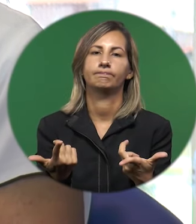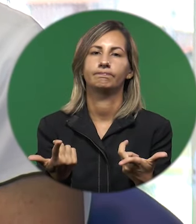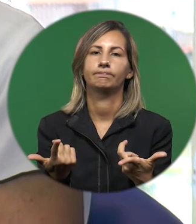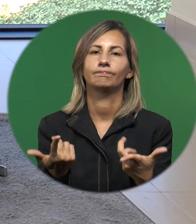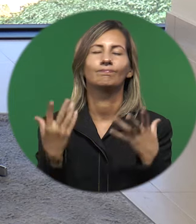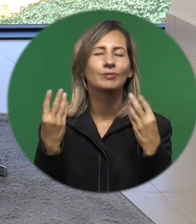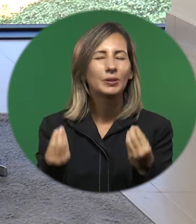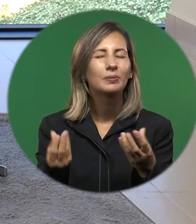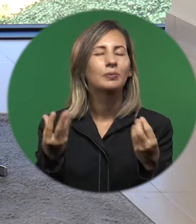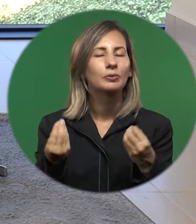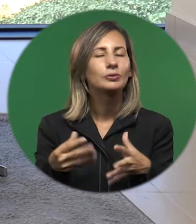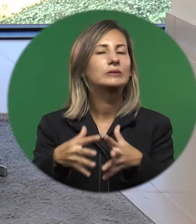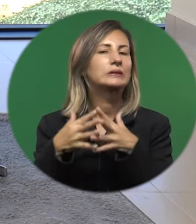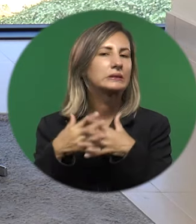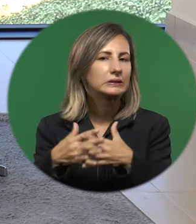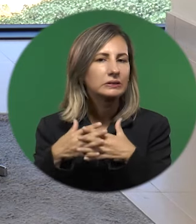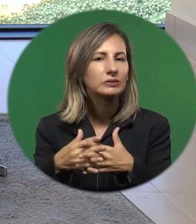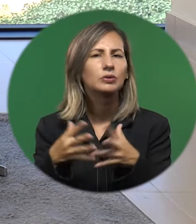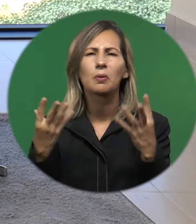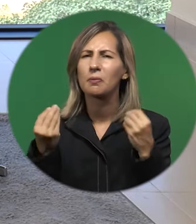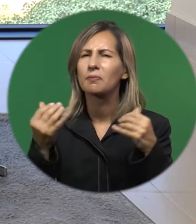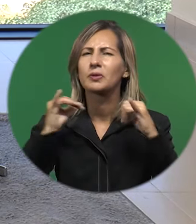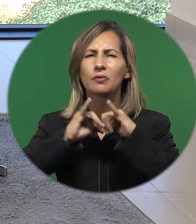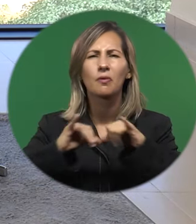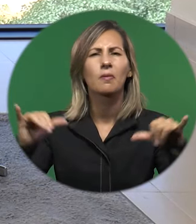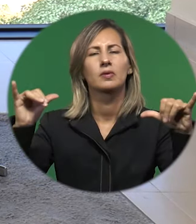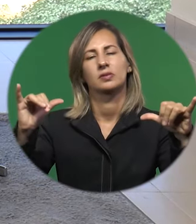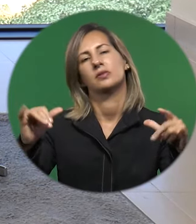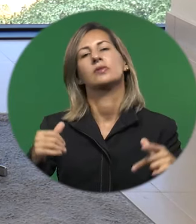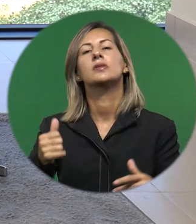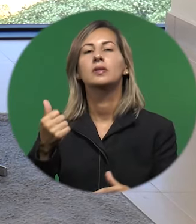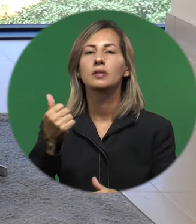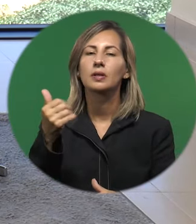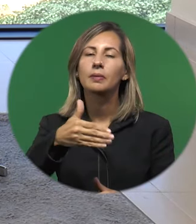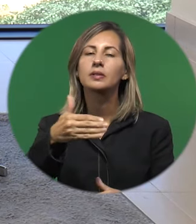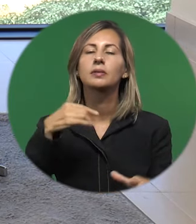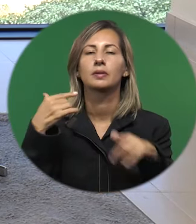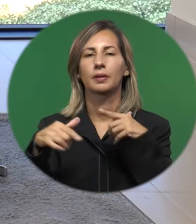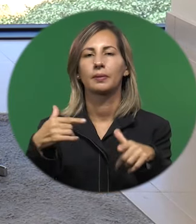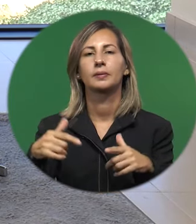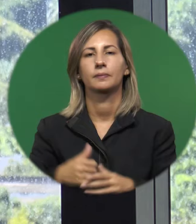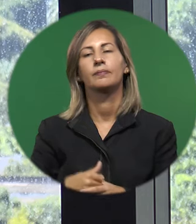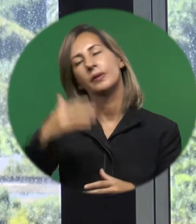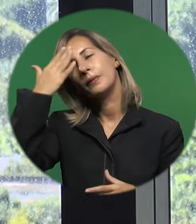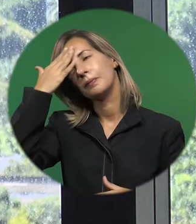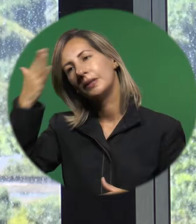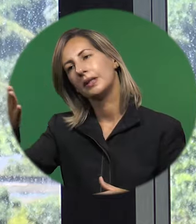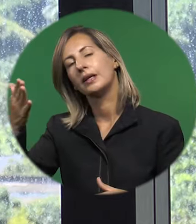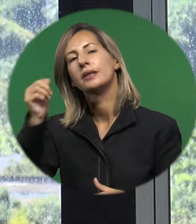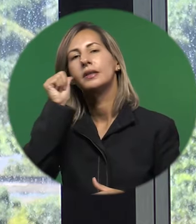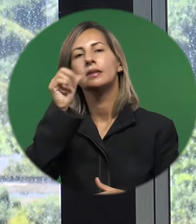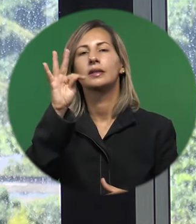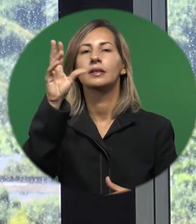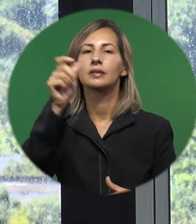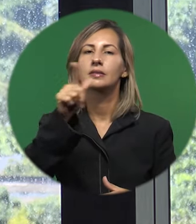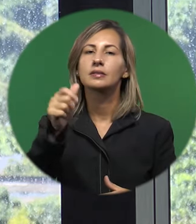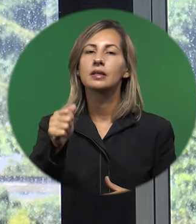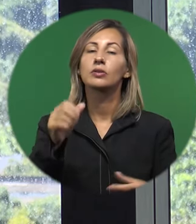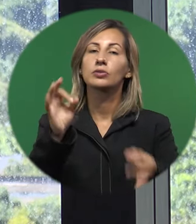coisa bastante complexa, são muitas informações que farão parte desse trabalho. Muito obrigada,